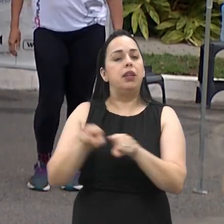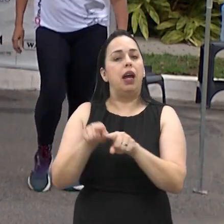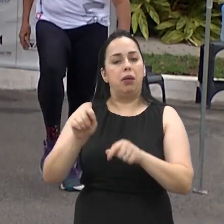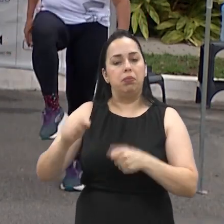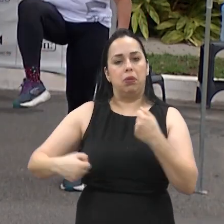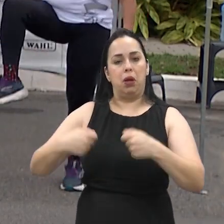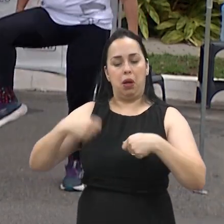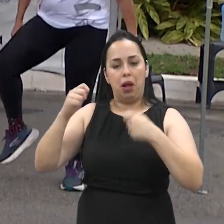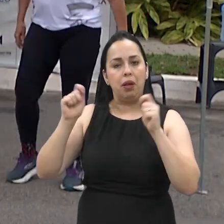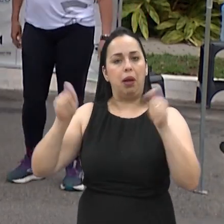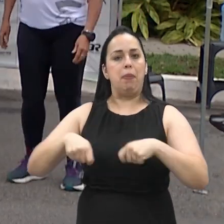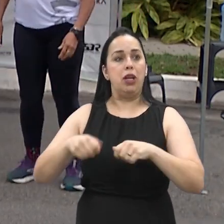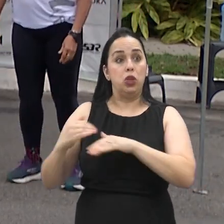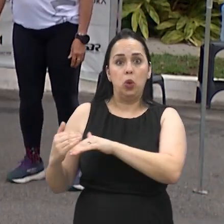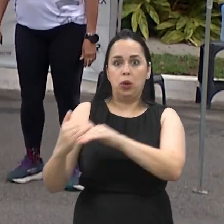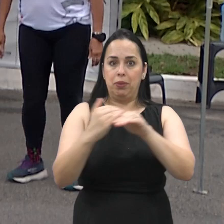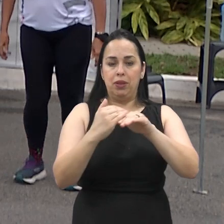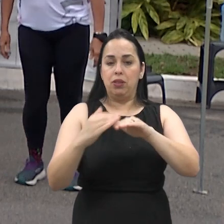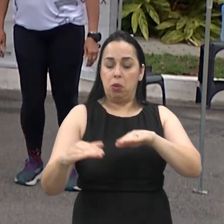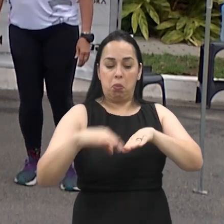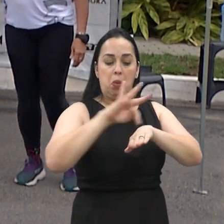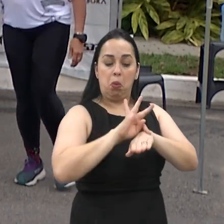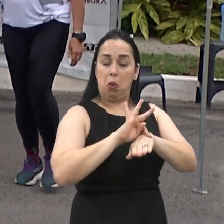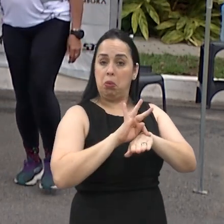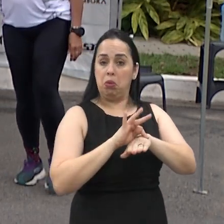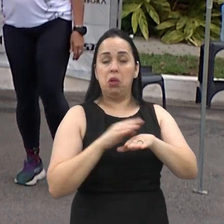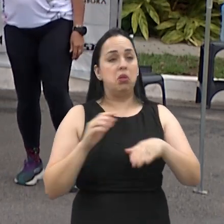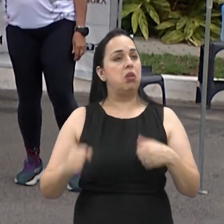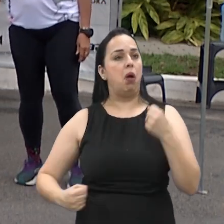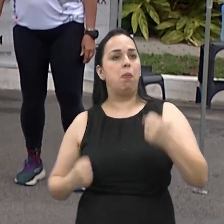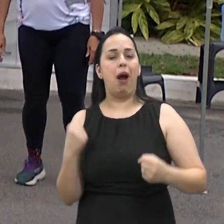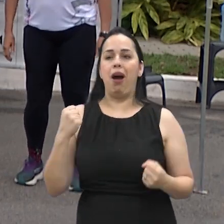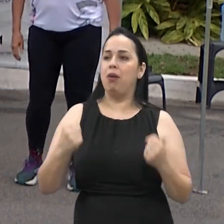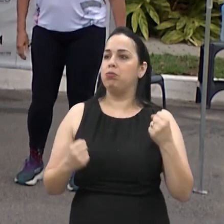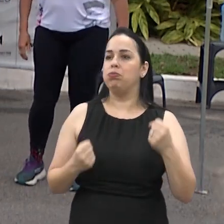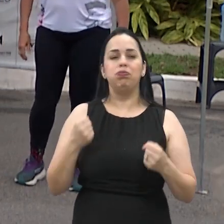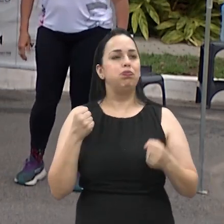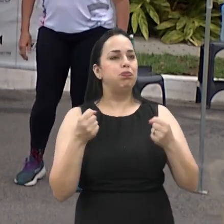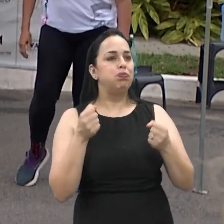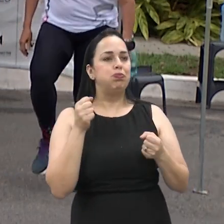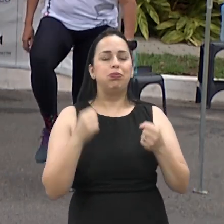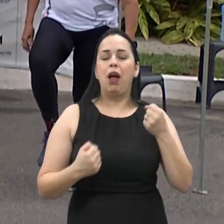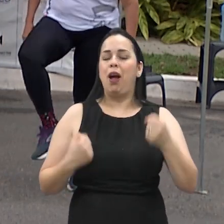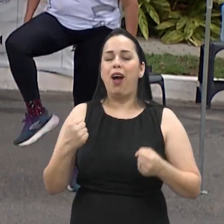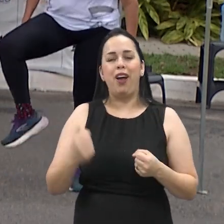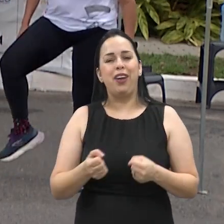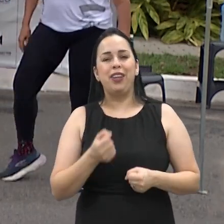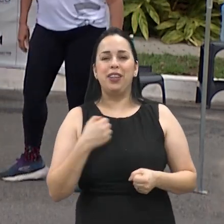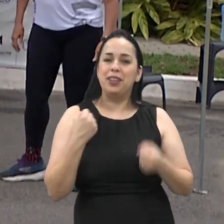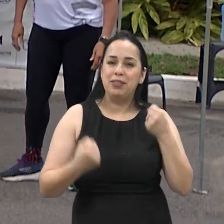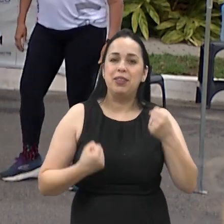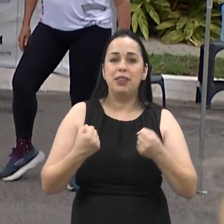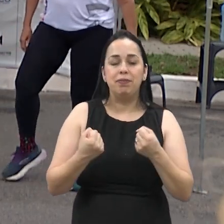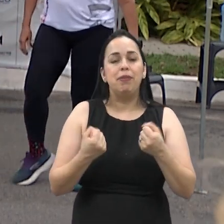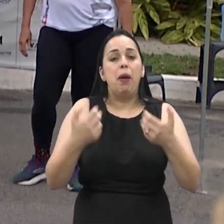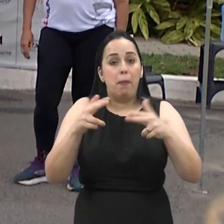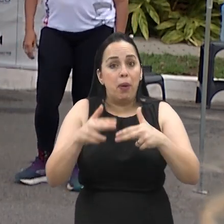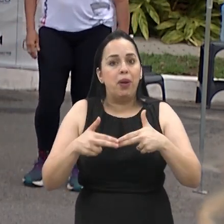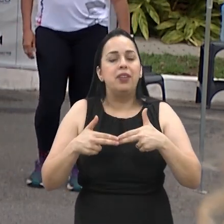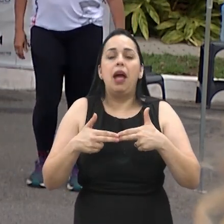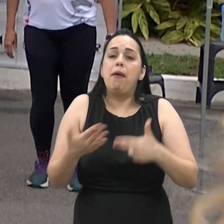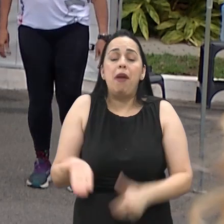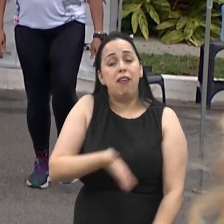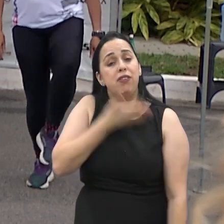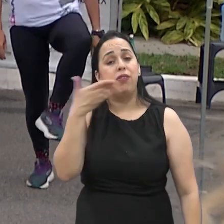esporte democrático, que é só você ter um tênis e sair para o mundo para conhecer novos lugares correndo, acho que foi